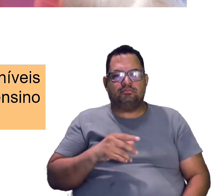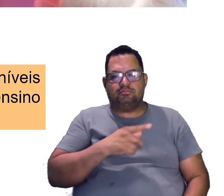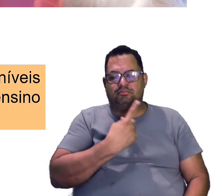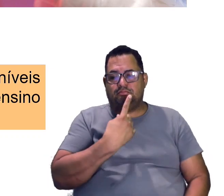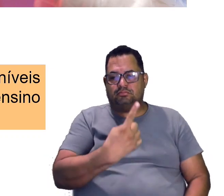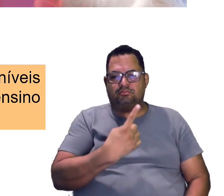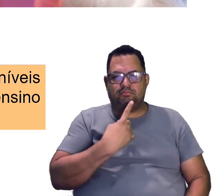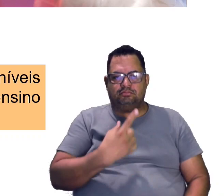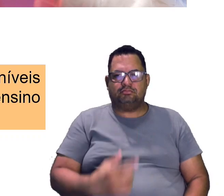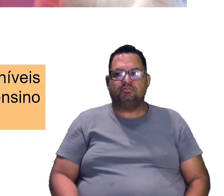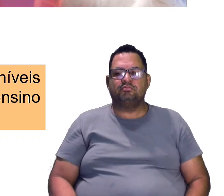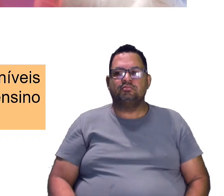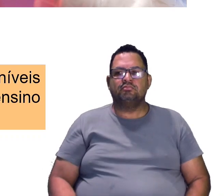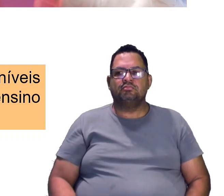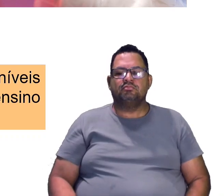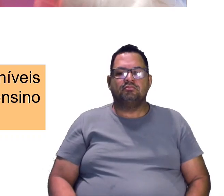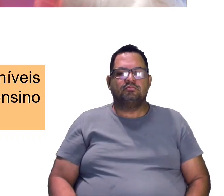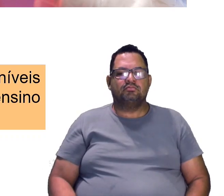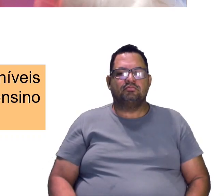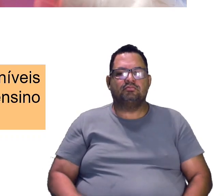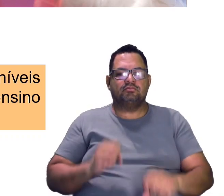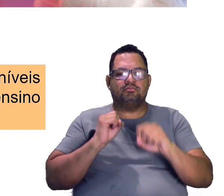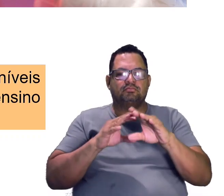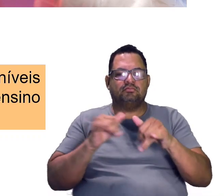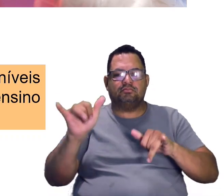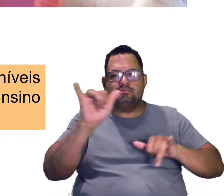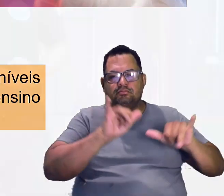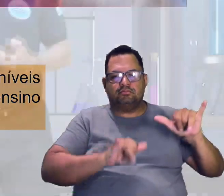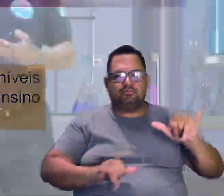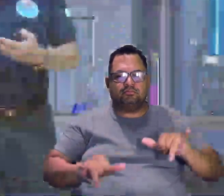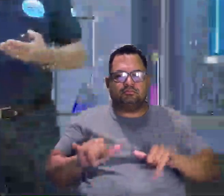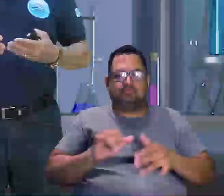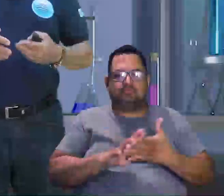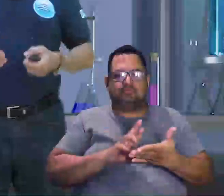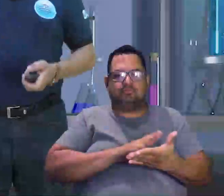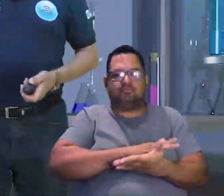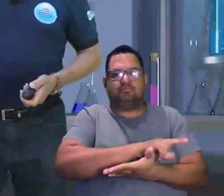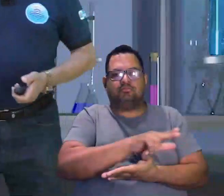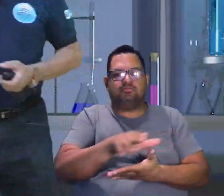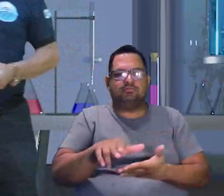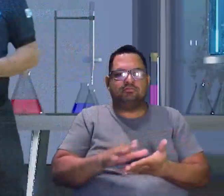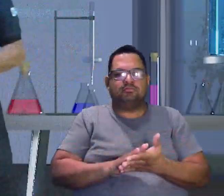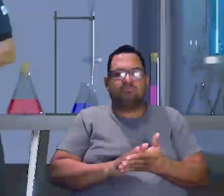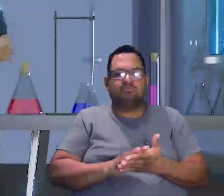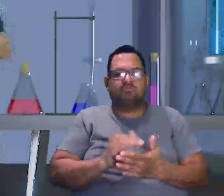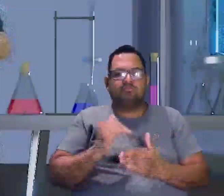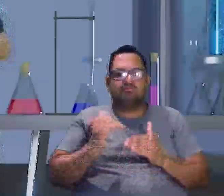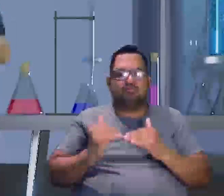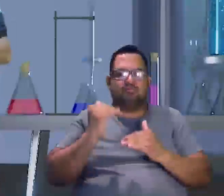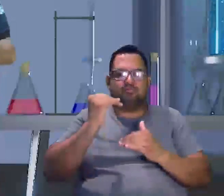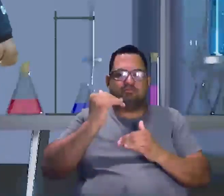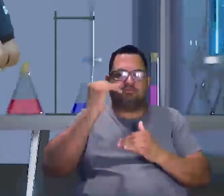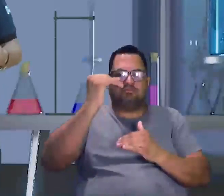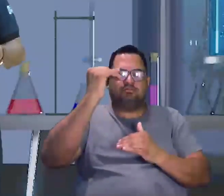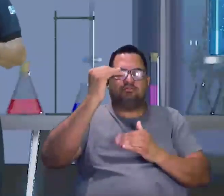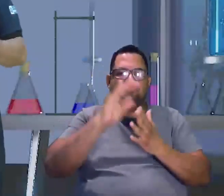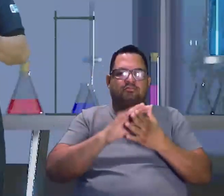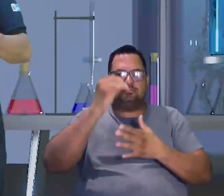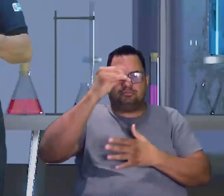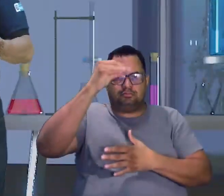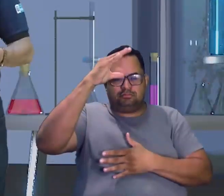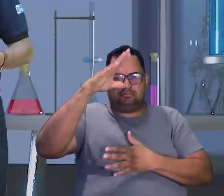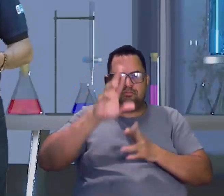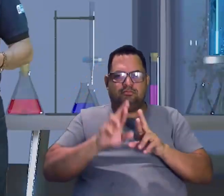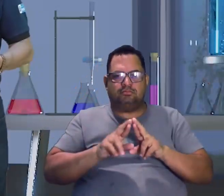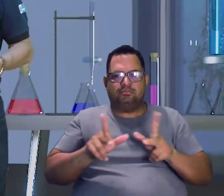educação. Então, aqui, o ensino de química está em diferentes níveis, do conhecimento, em